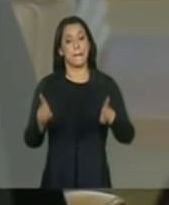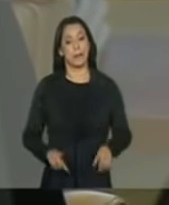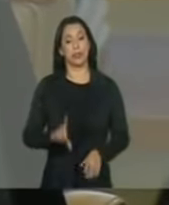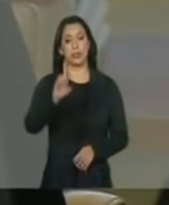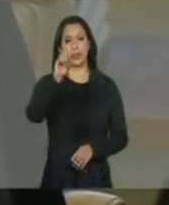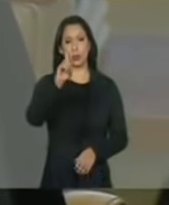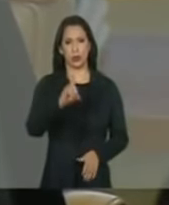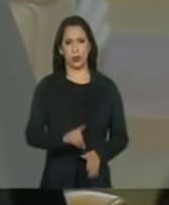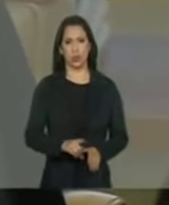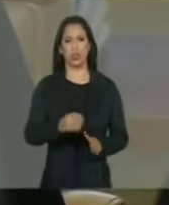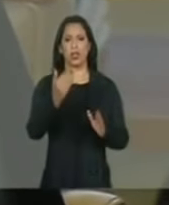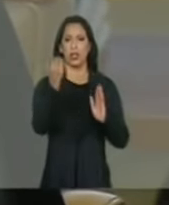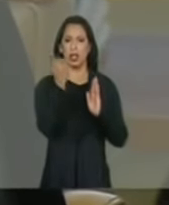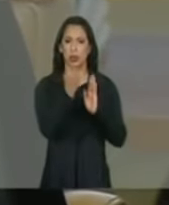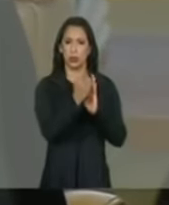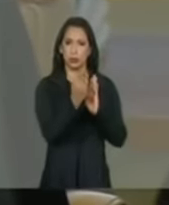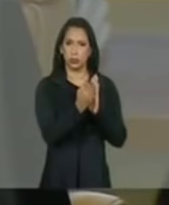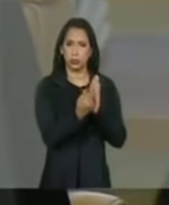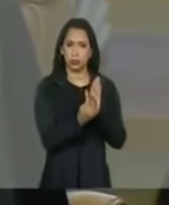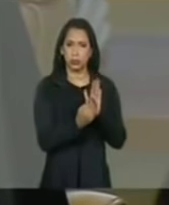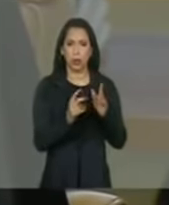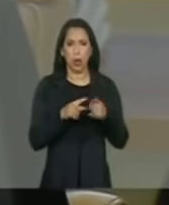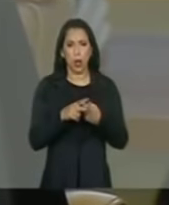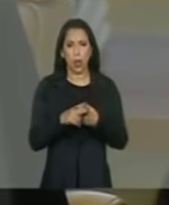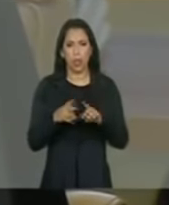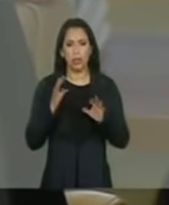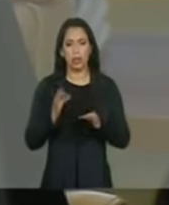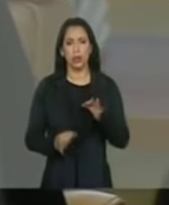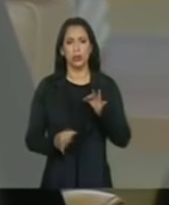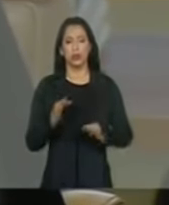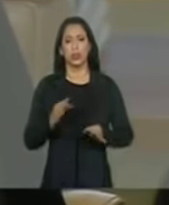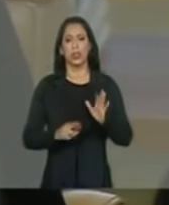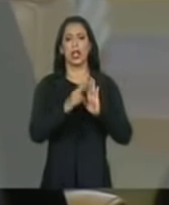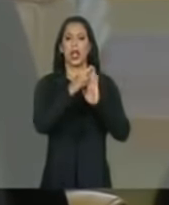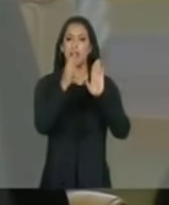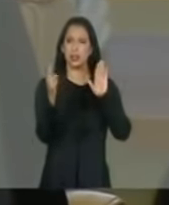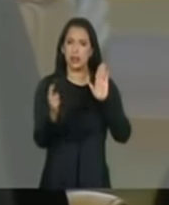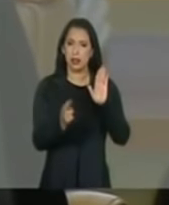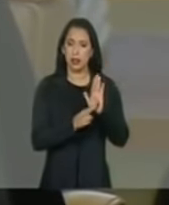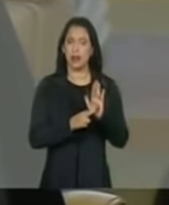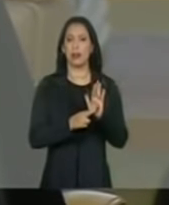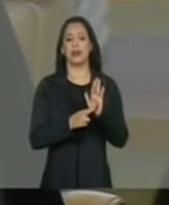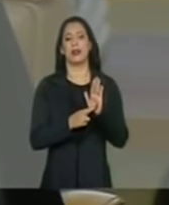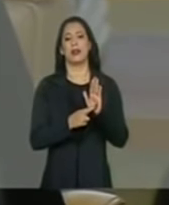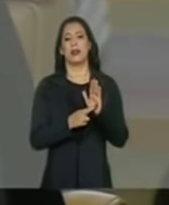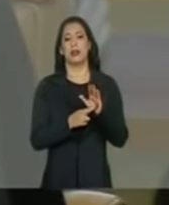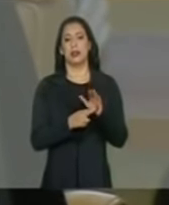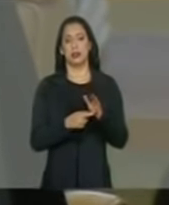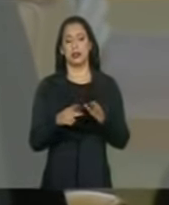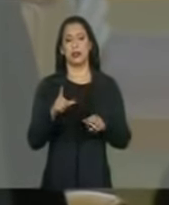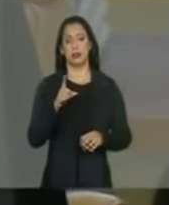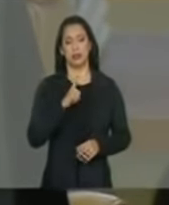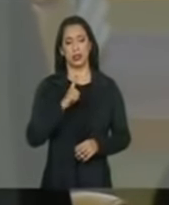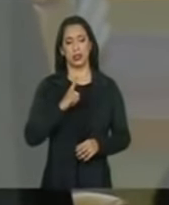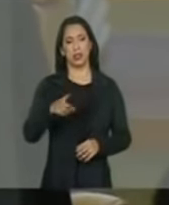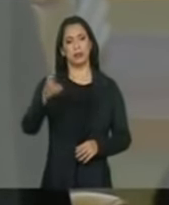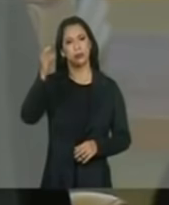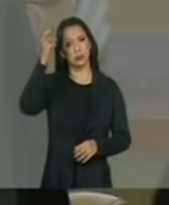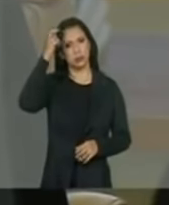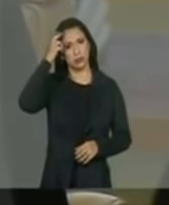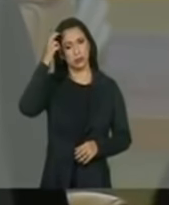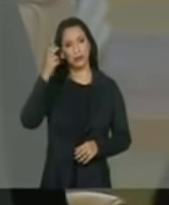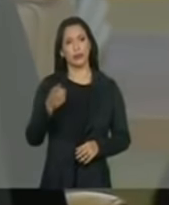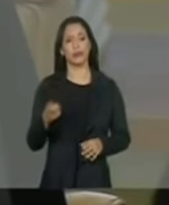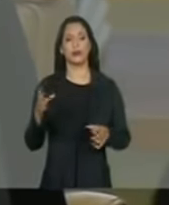critérios de correção jurídica conforme as regras do discurso racional assim como a jurisprudência